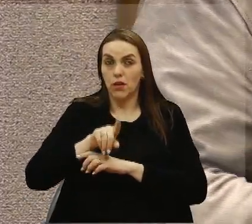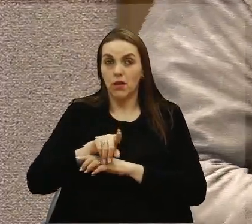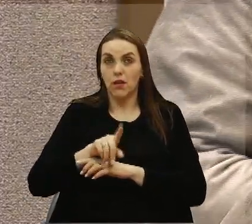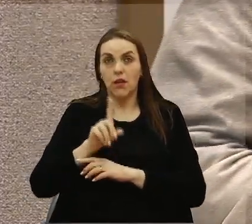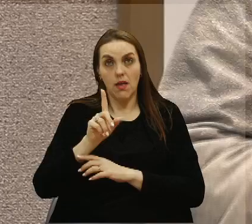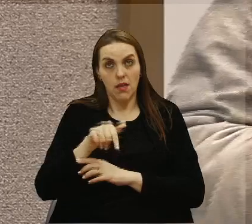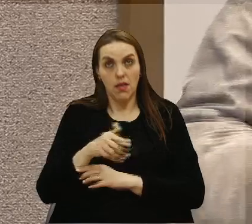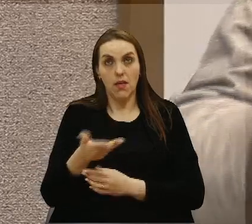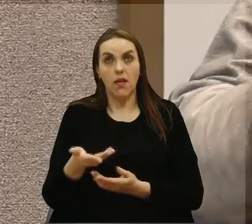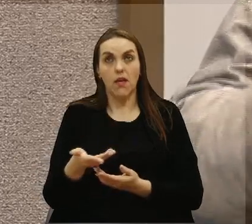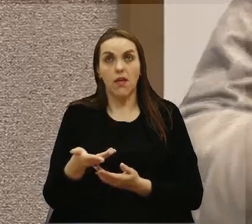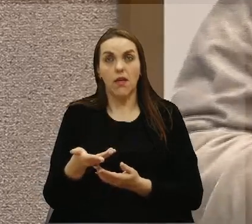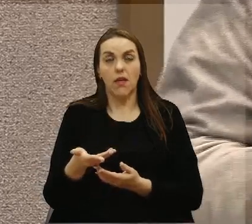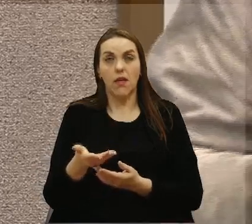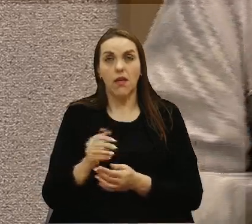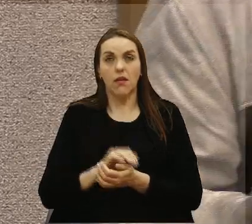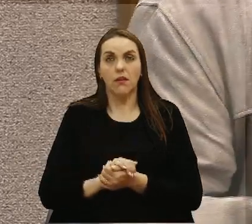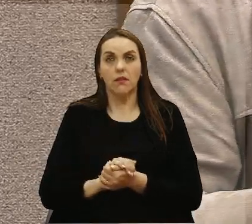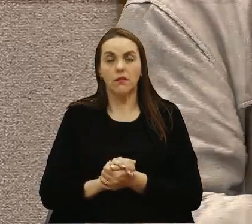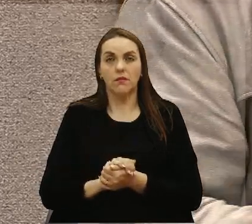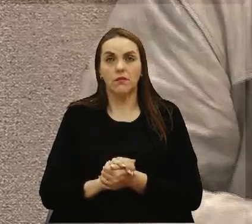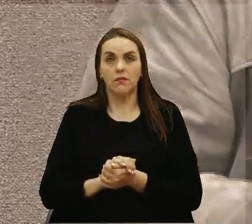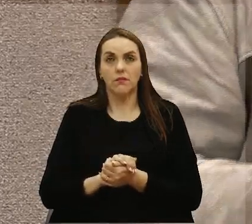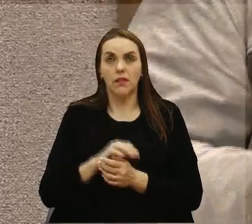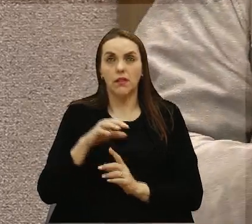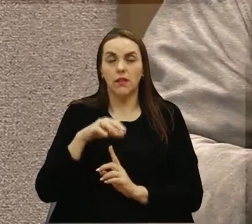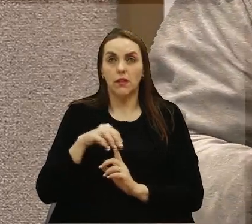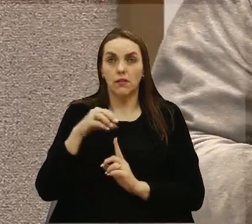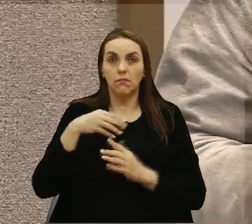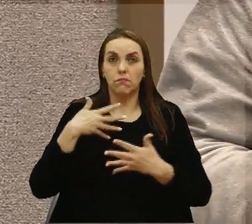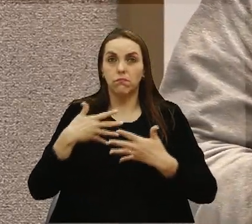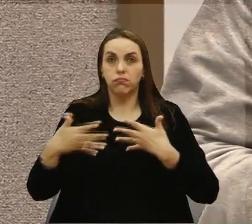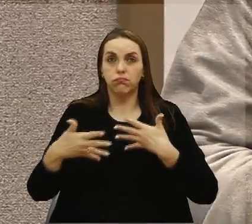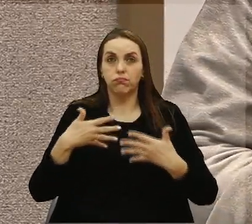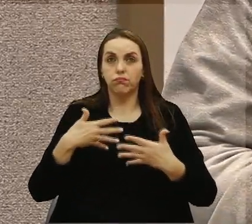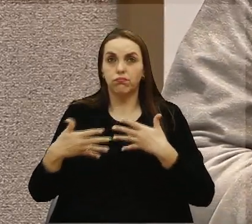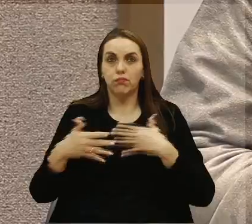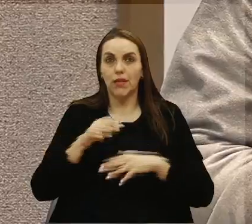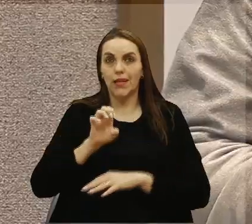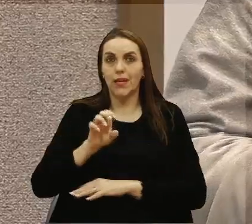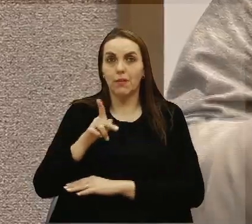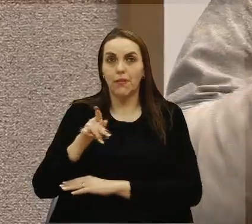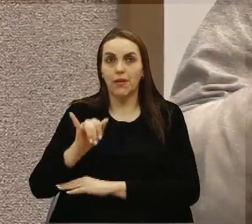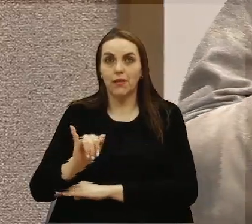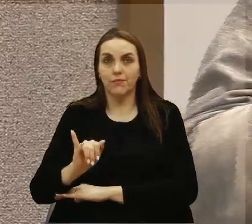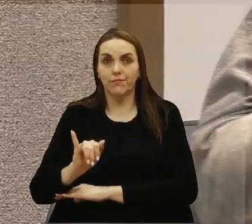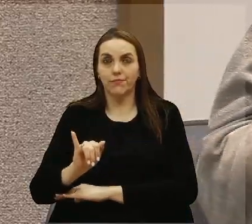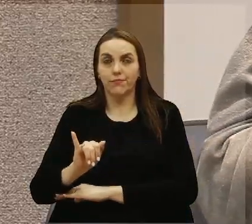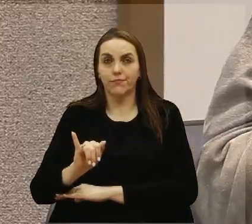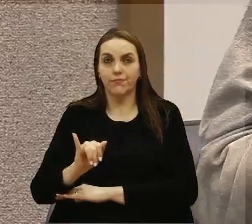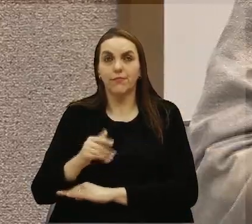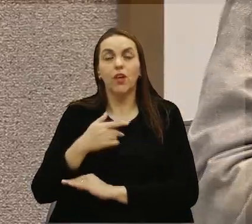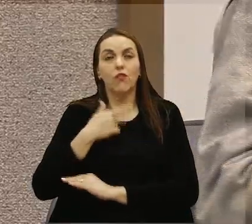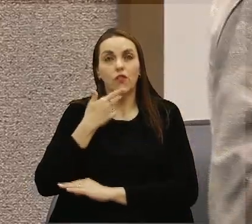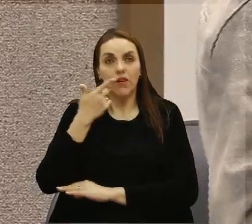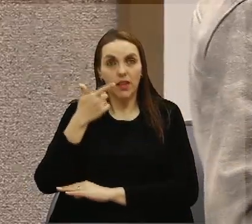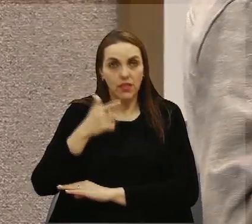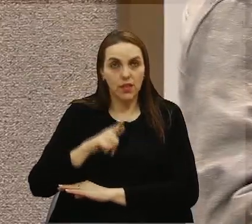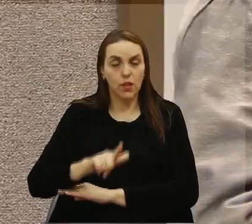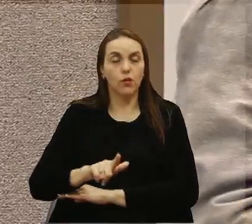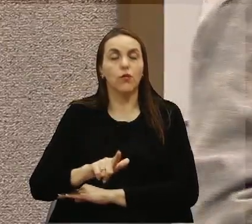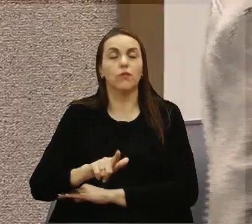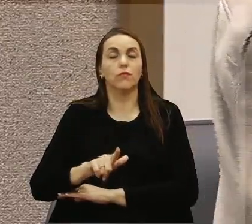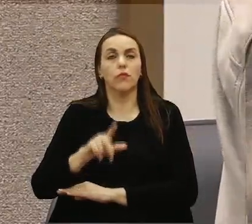indicações, são as estações de transbordo. Eu vou reiterar que o município